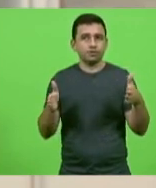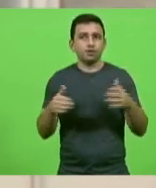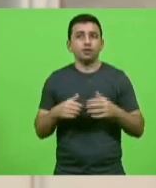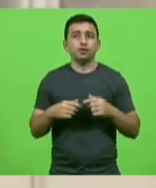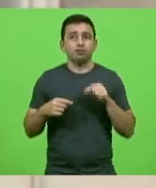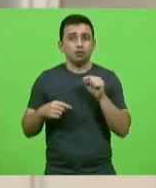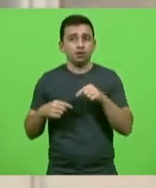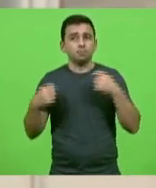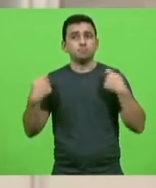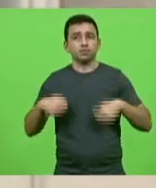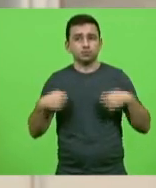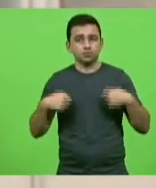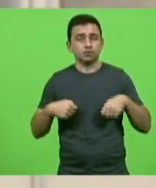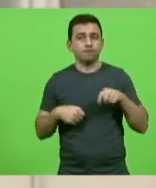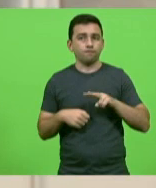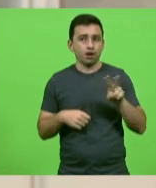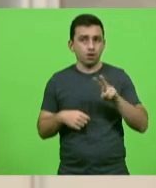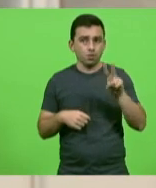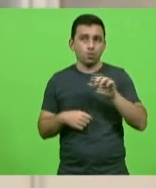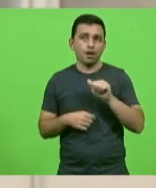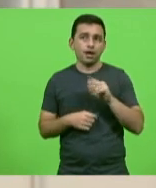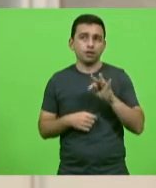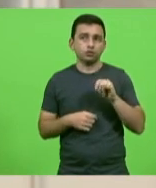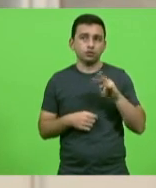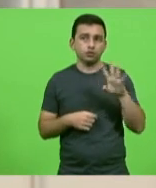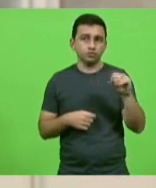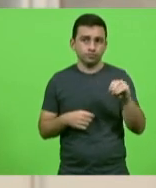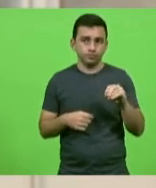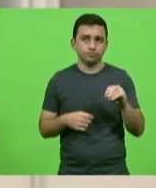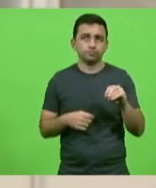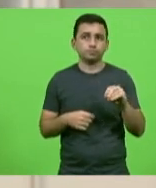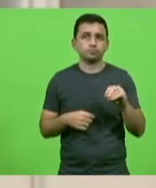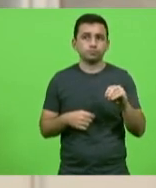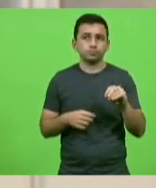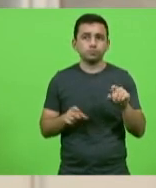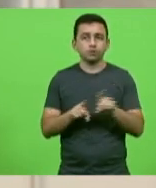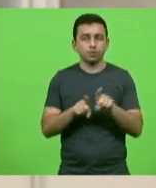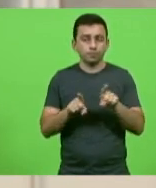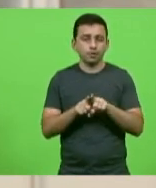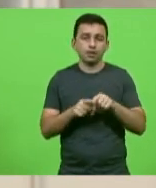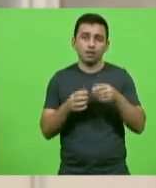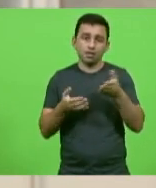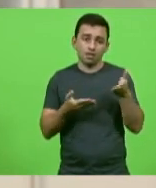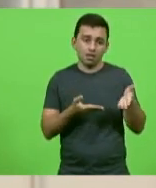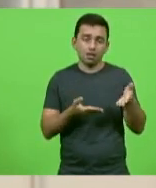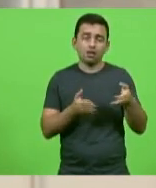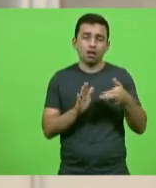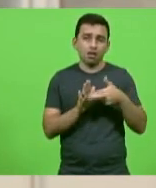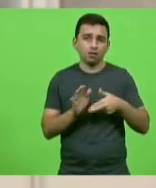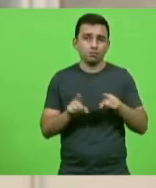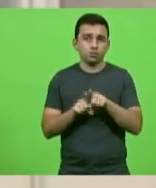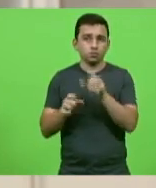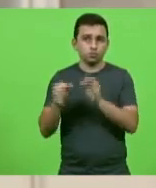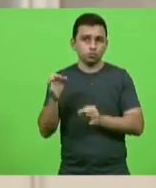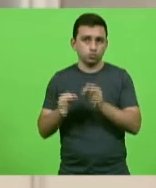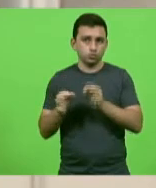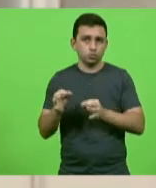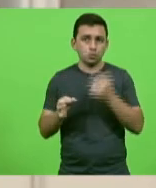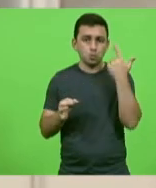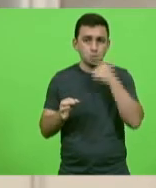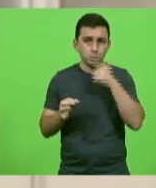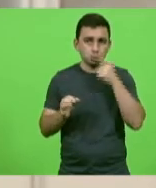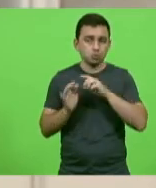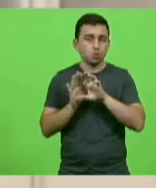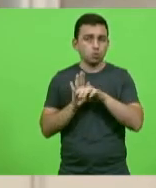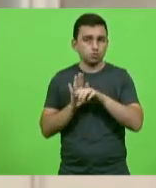que depende de complemento valorativo feito pelo interno da Norma e do julgador a fim de possibilitar a concretude